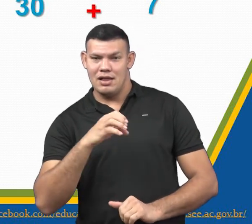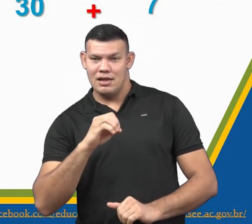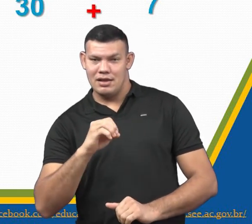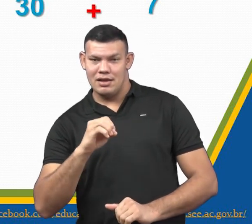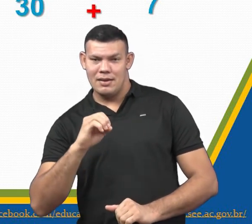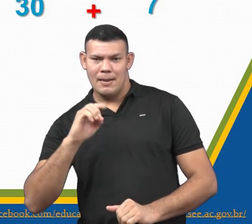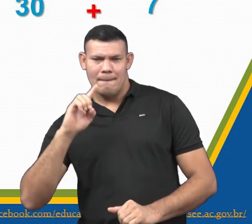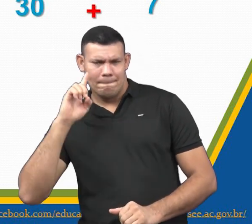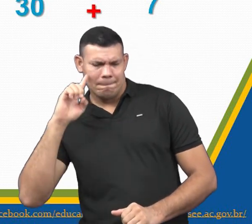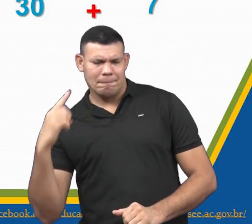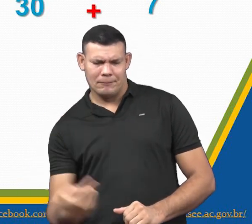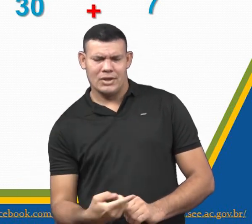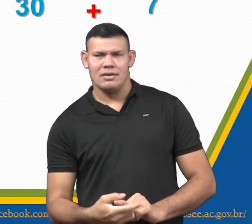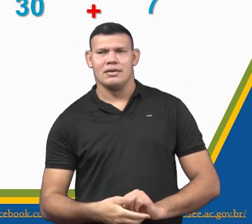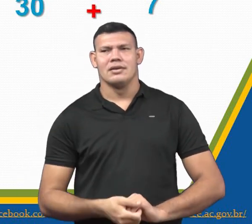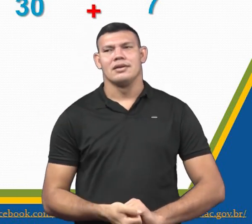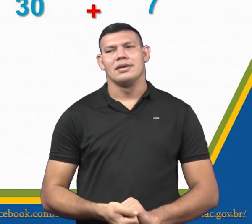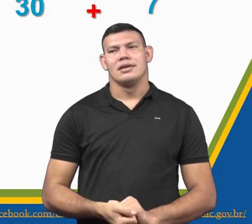ter 60.000.